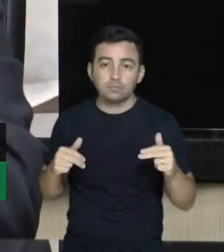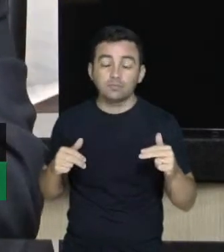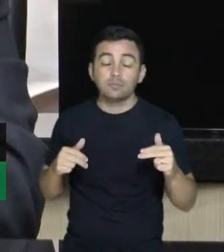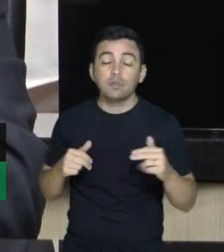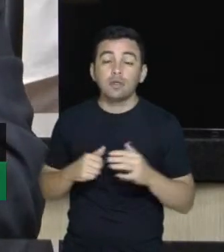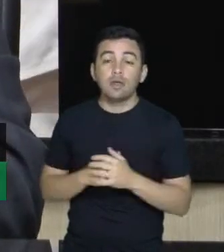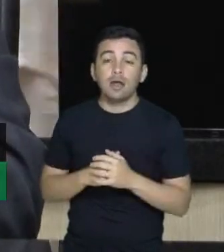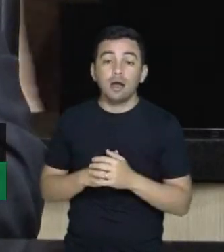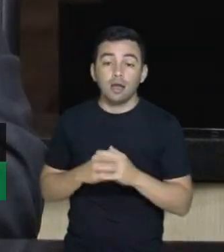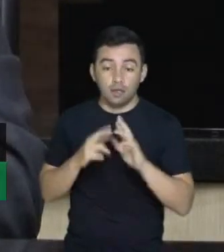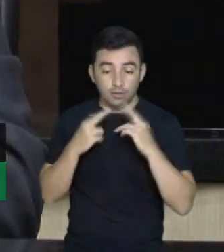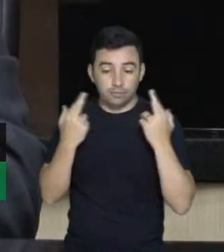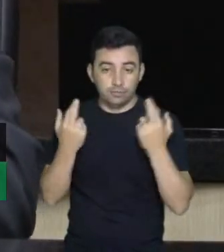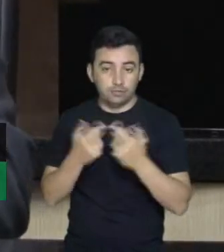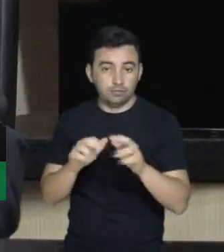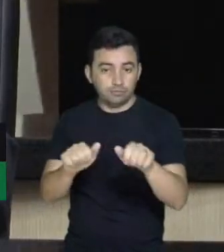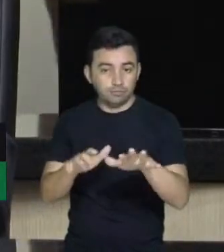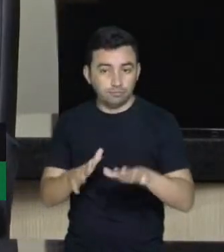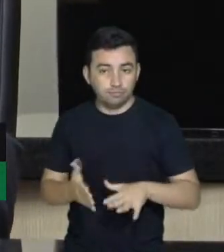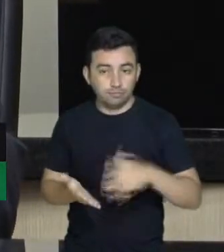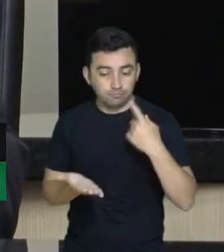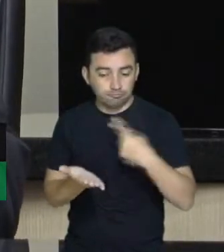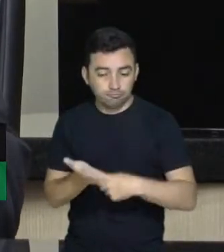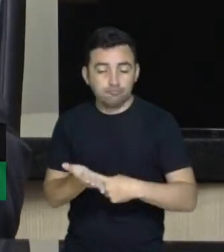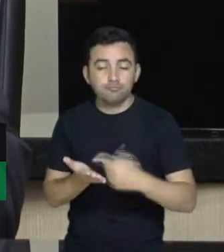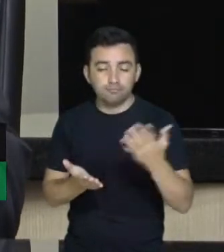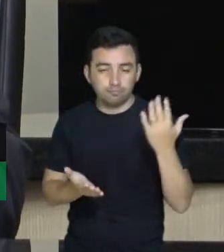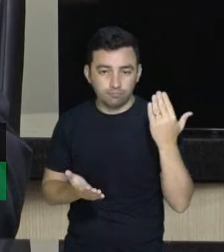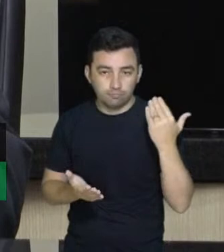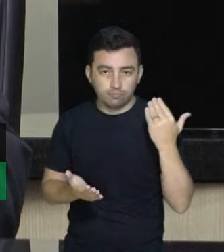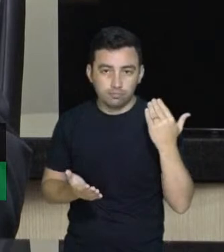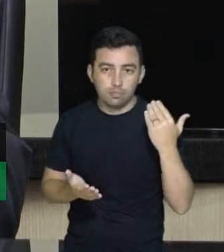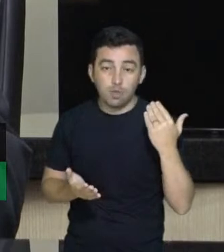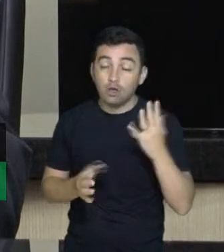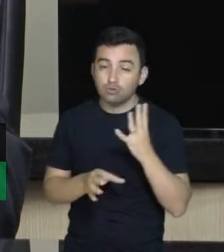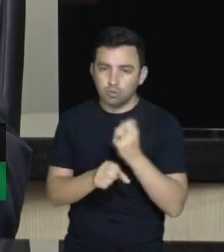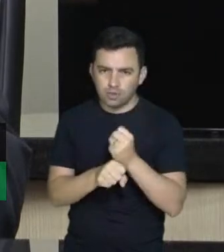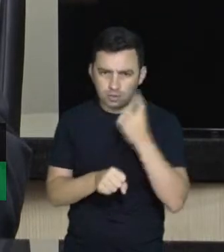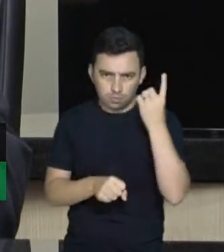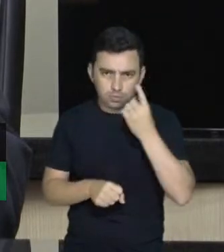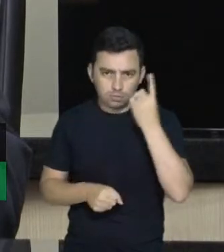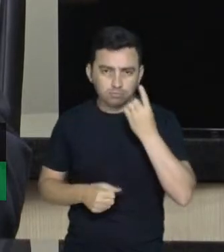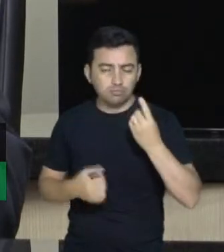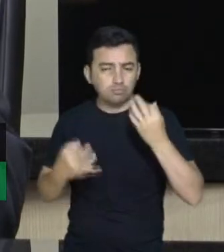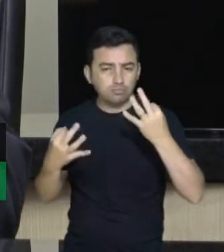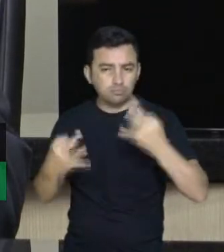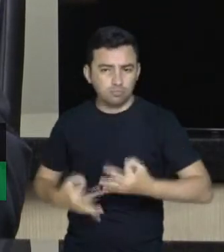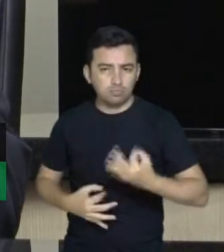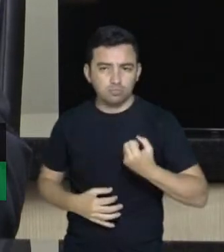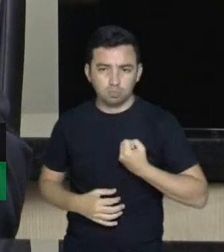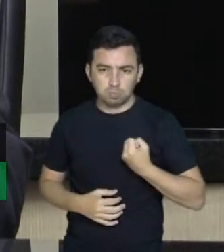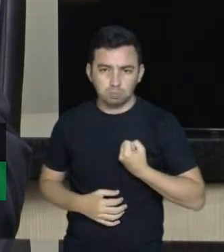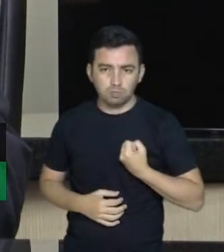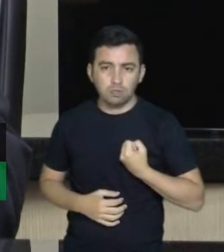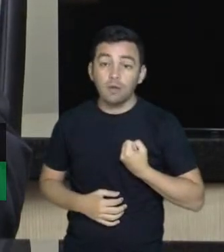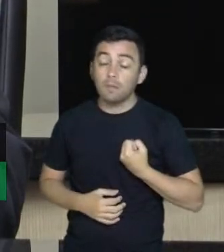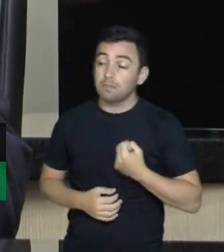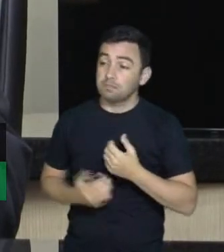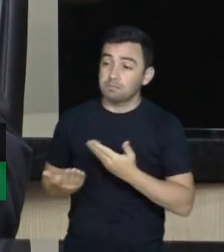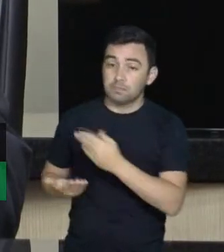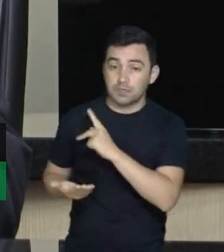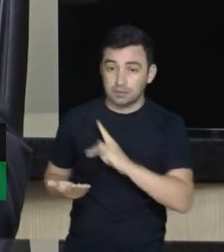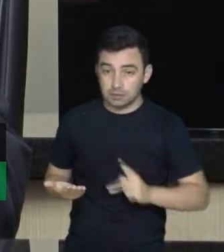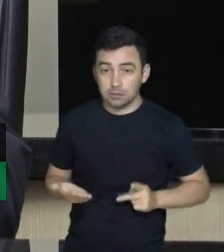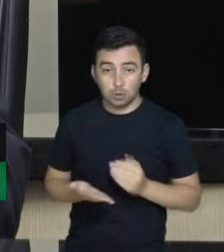Assembleia Legislativa em sessão ordinária. Havendo um quórum regimental, o senhor presidente declarou abertos os